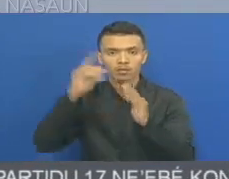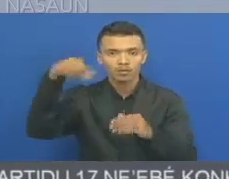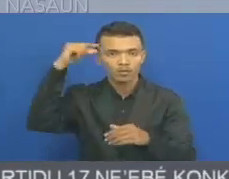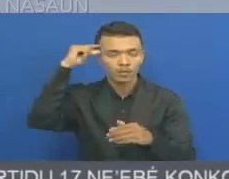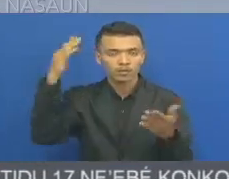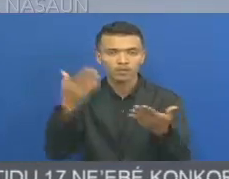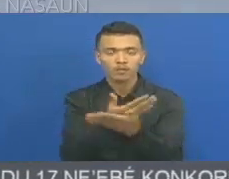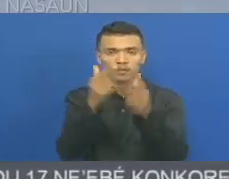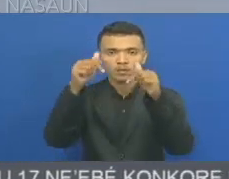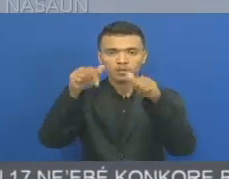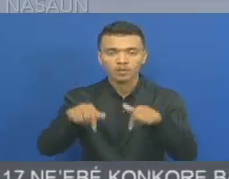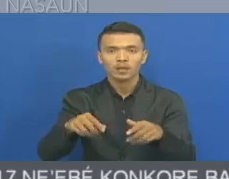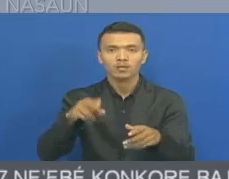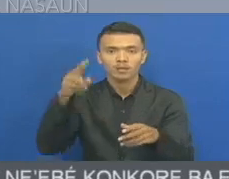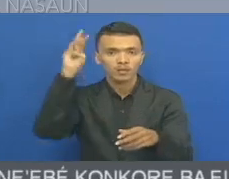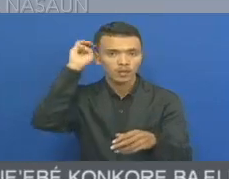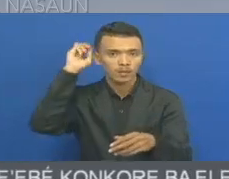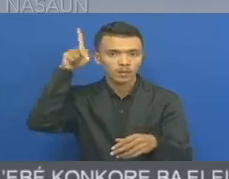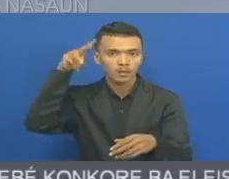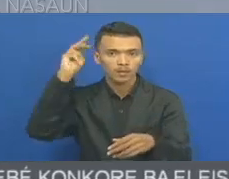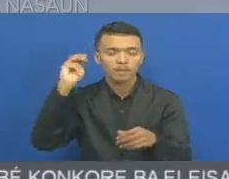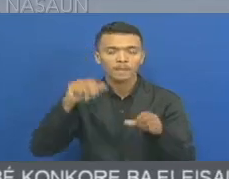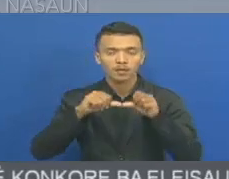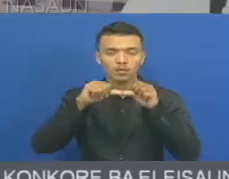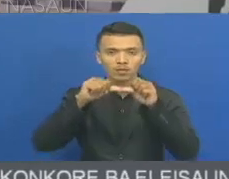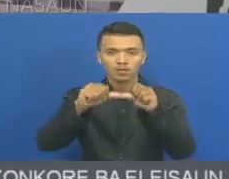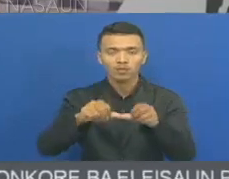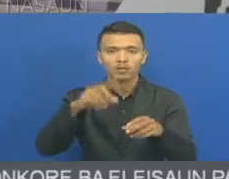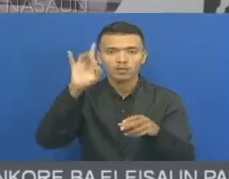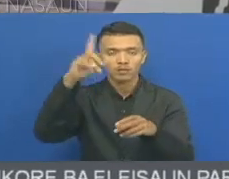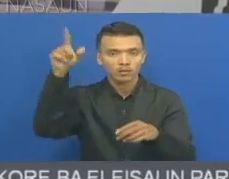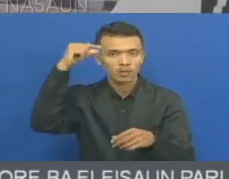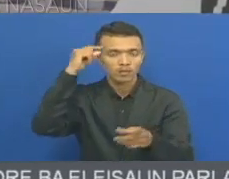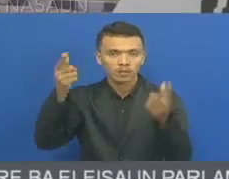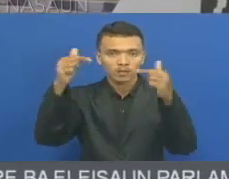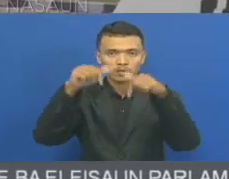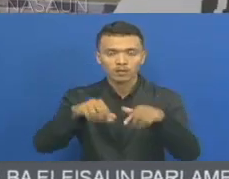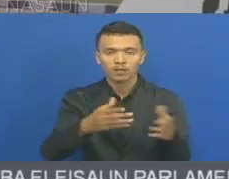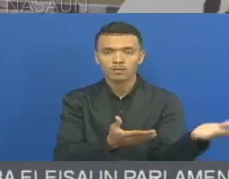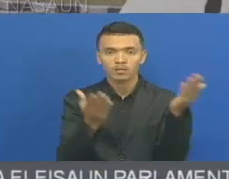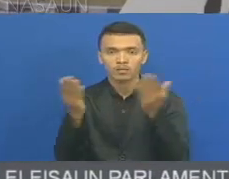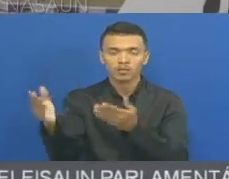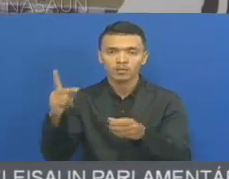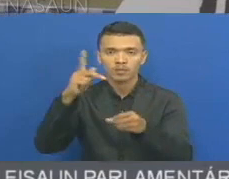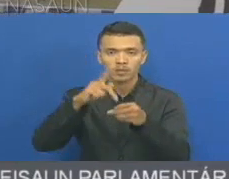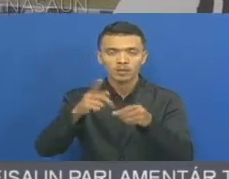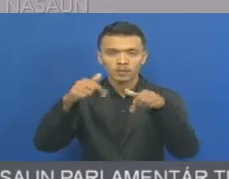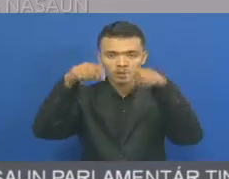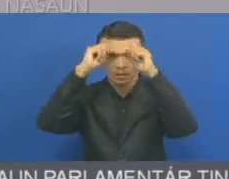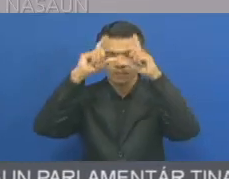pasta petróleo minerais, atu continua obra nebe governo da Walu Husikela, atu dada cadoras grider sunrise mai